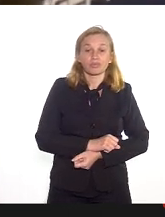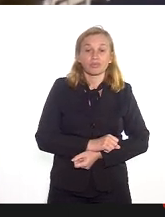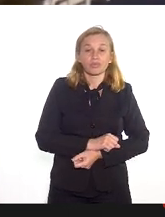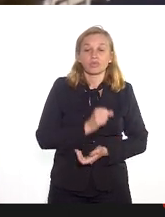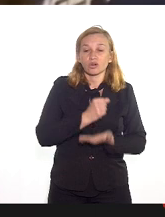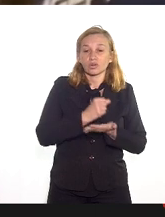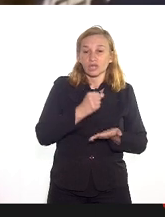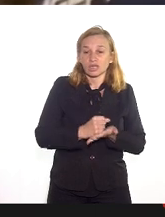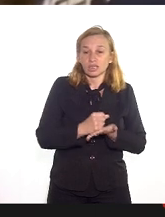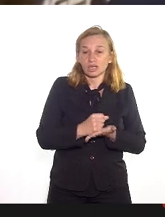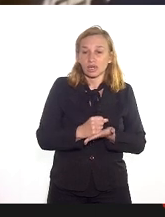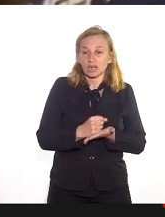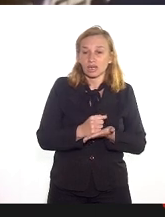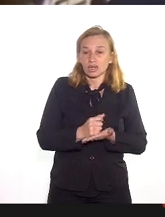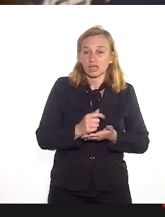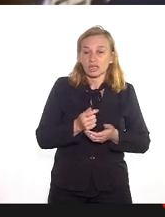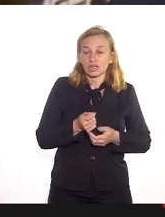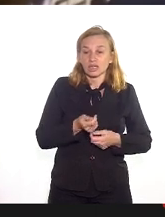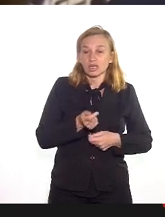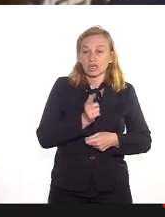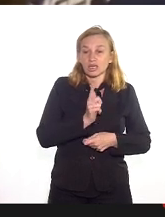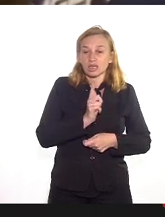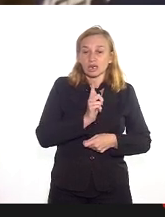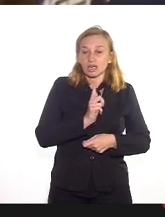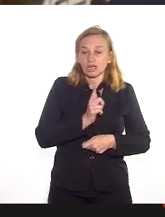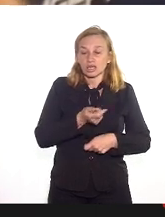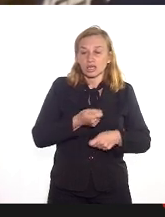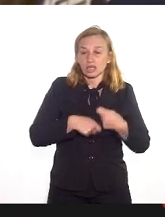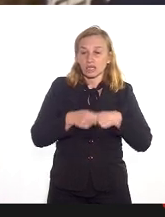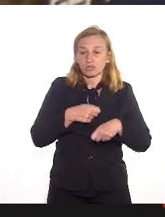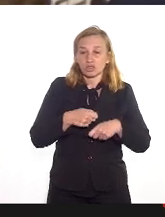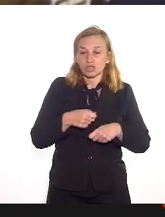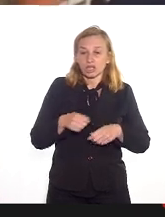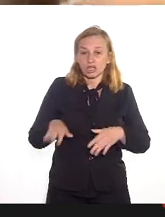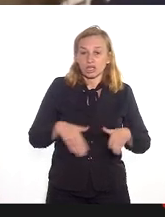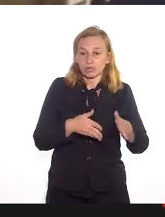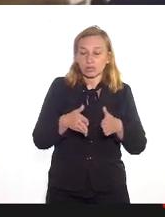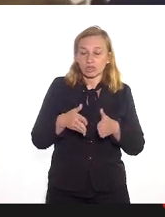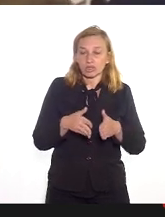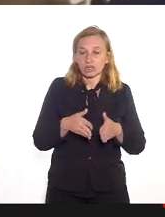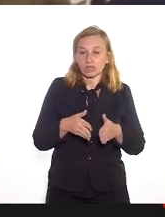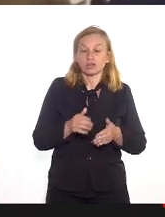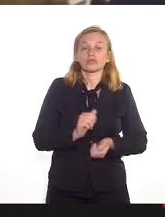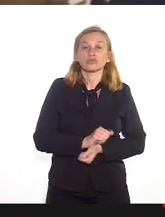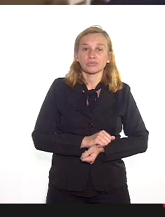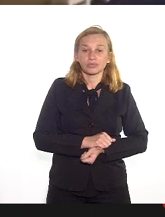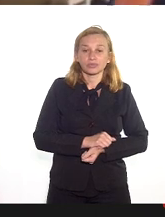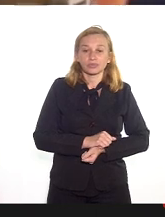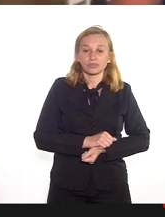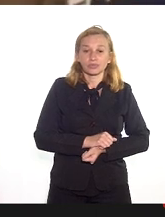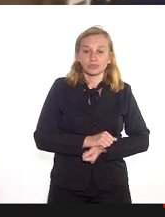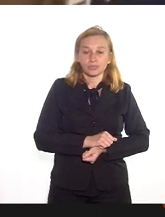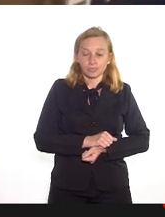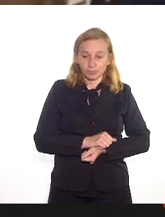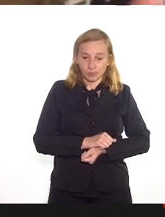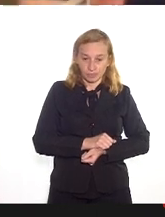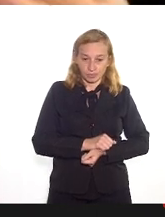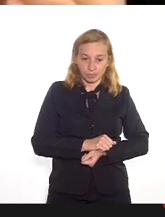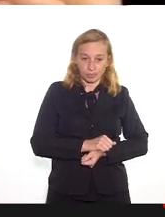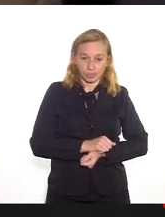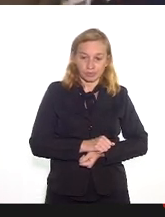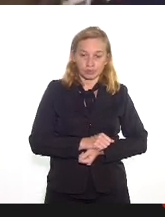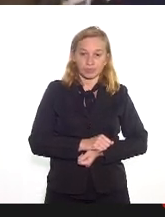contratar alguém e gerenciar esse projeto, que é a participação da EGPROM, estruturar e gerenciar